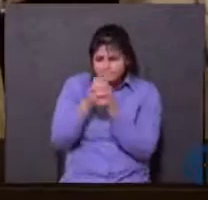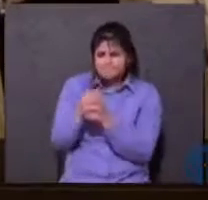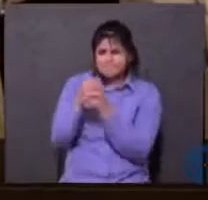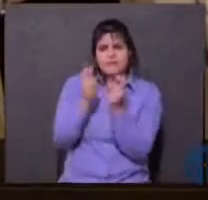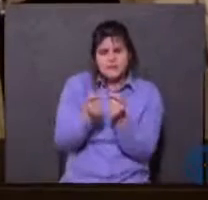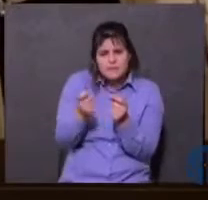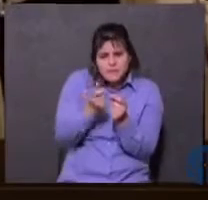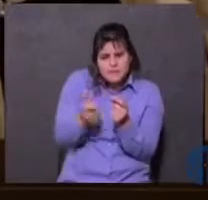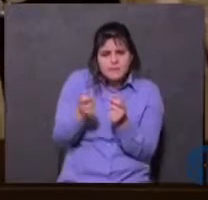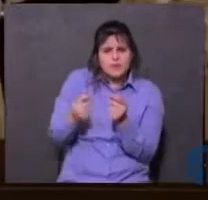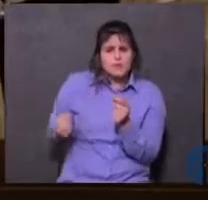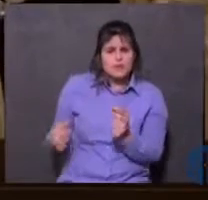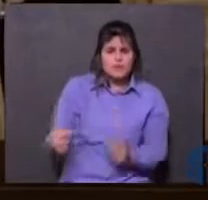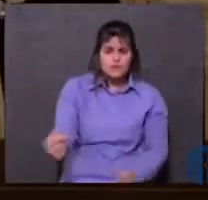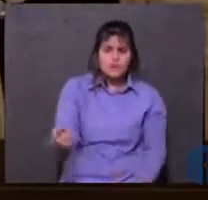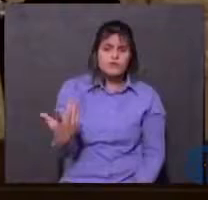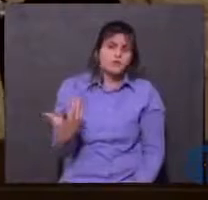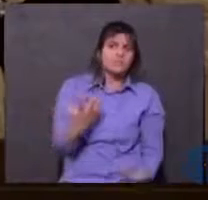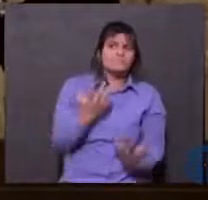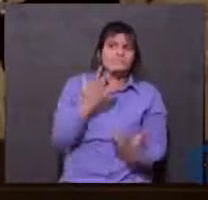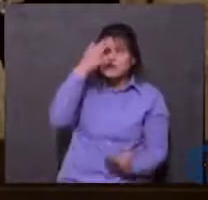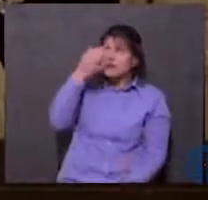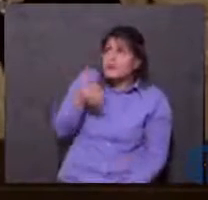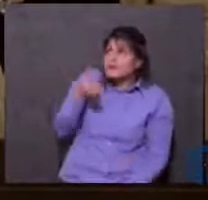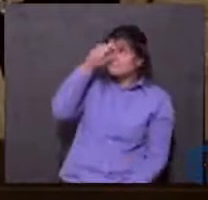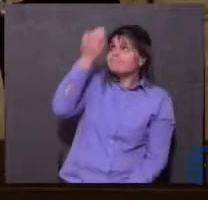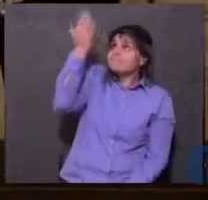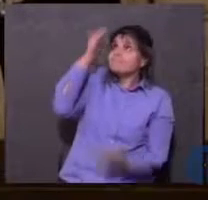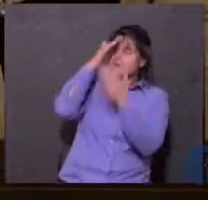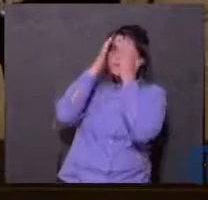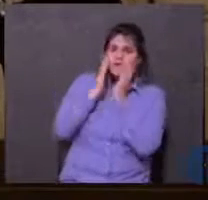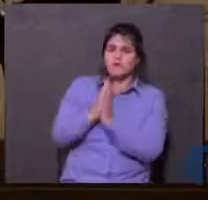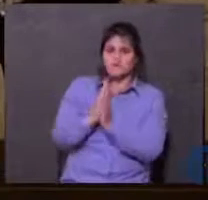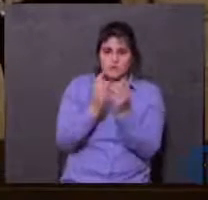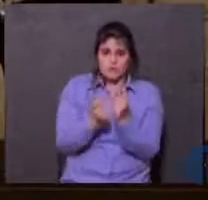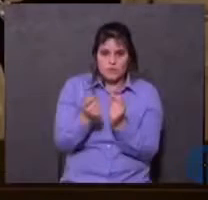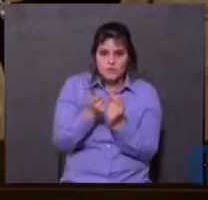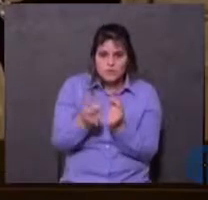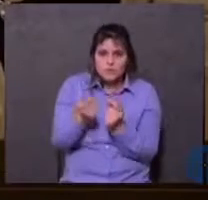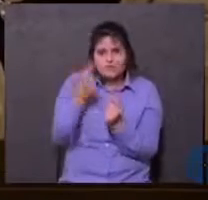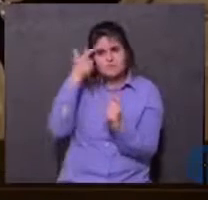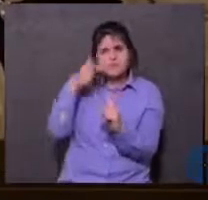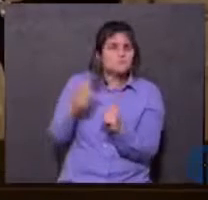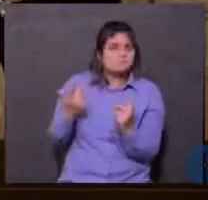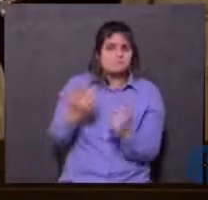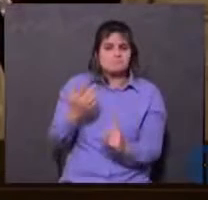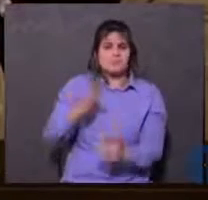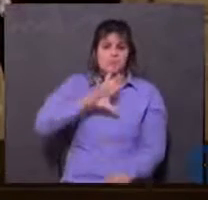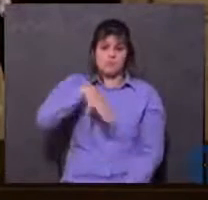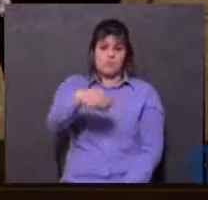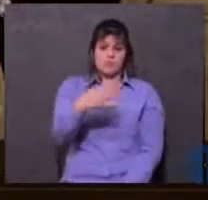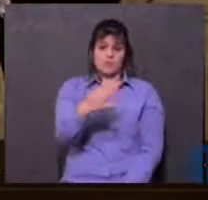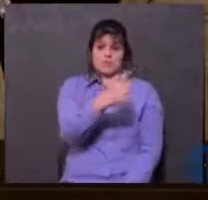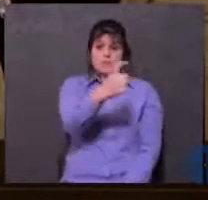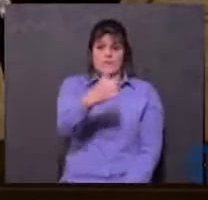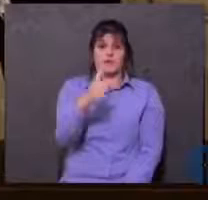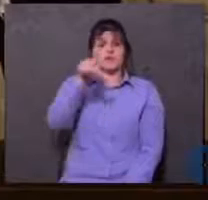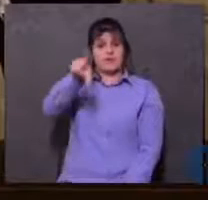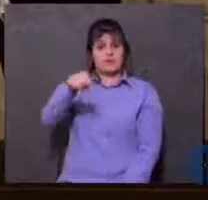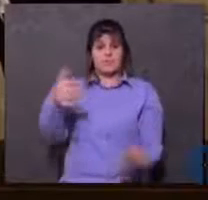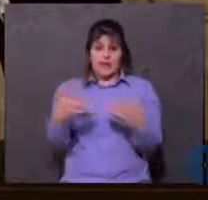os dias em honra de Nossa Senhora do Rosário, para obter a paz do mundo e o fim da